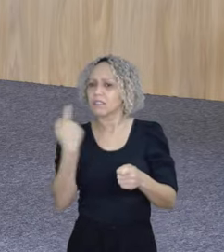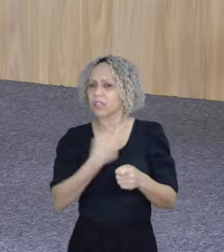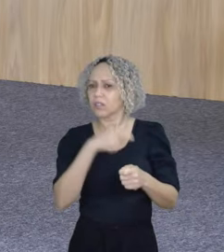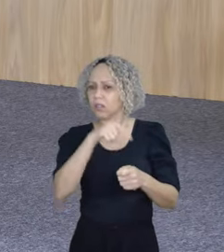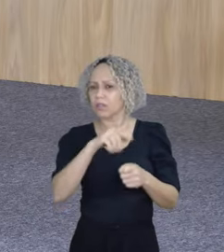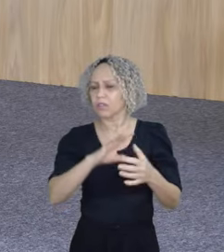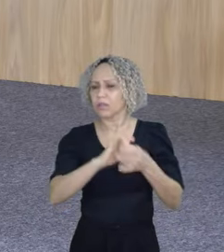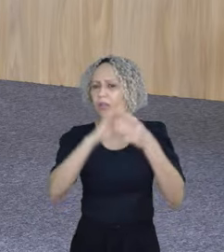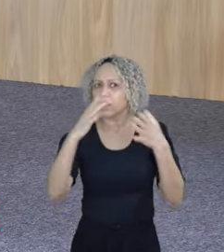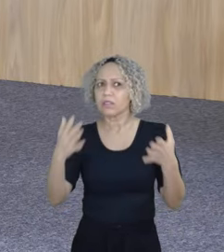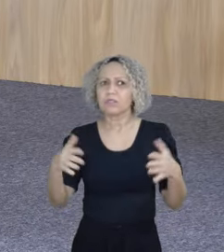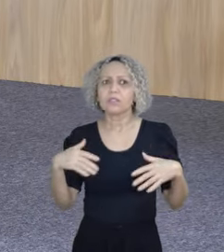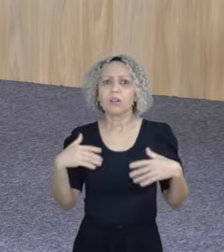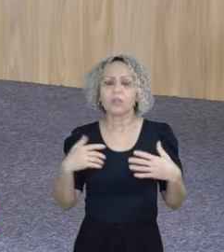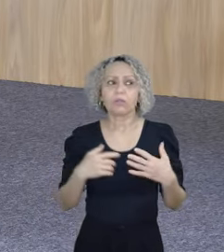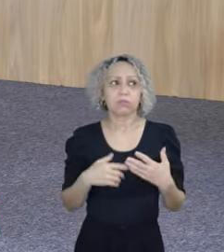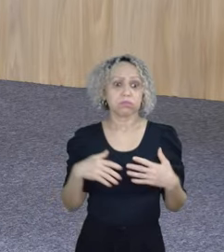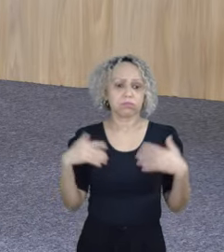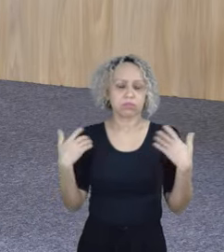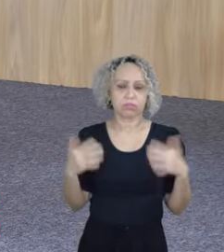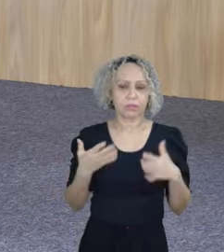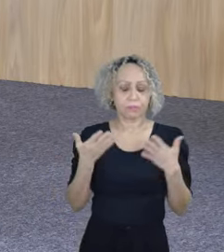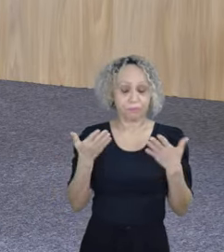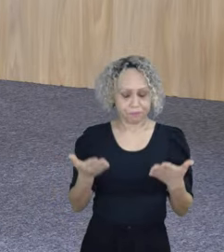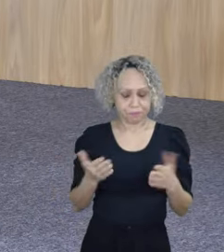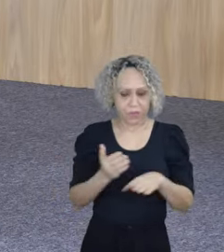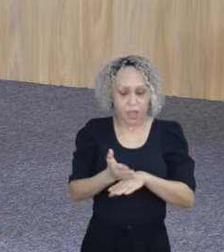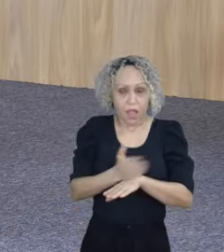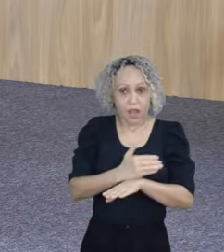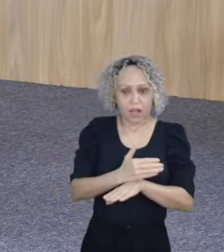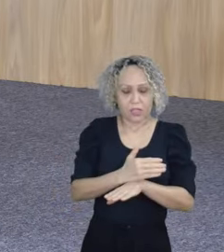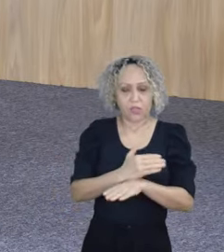Amanda, antes de eu continuar aqui, iniciar o